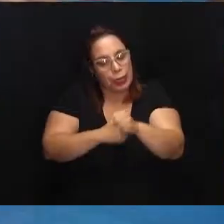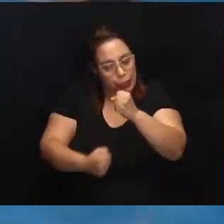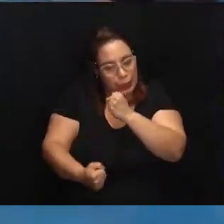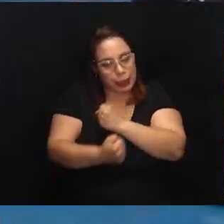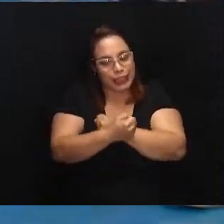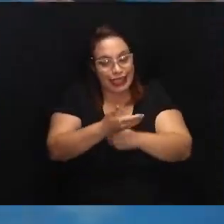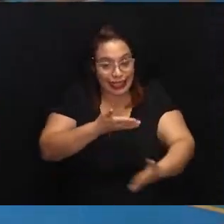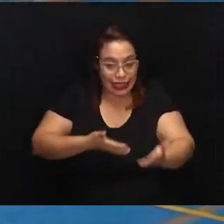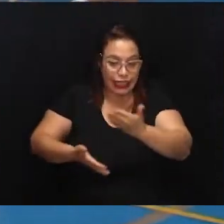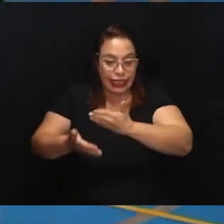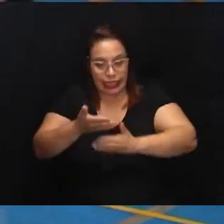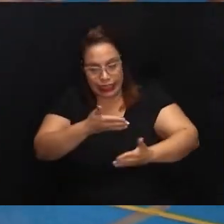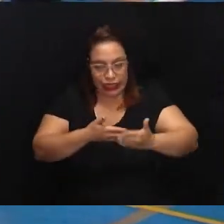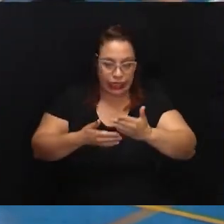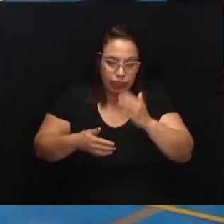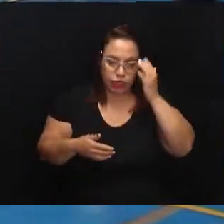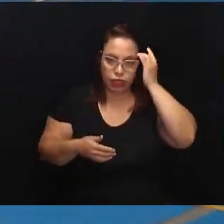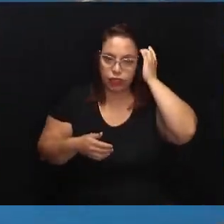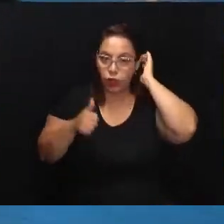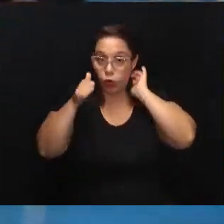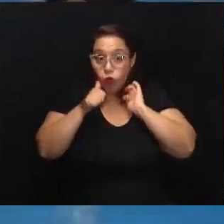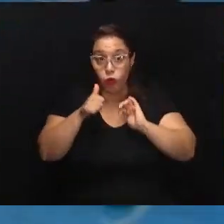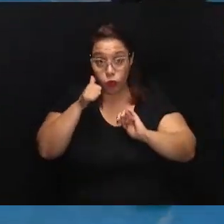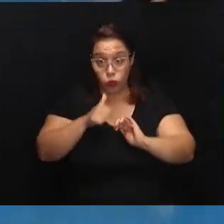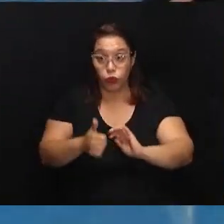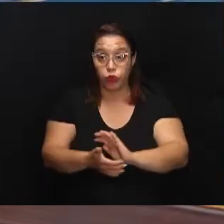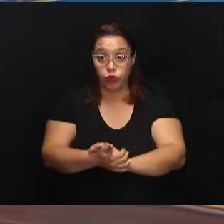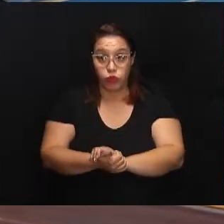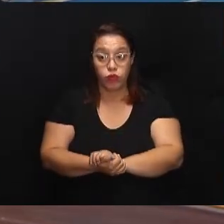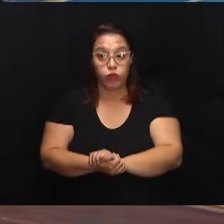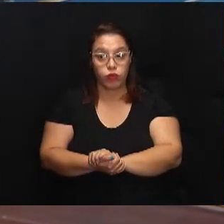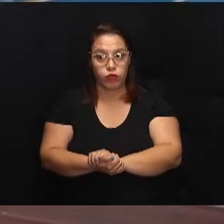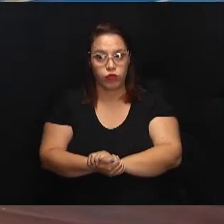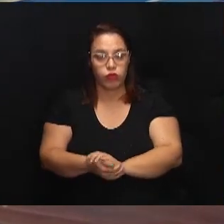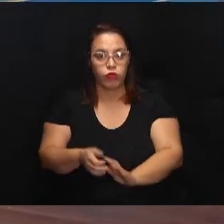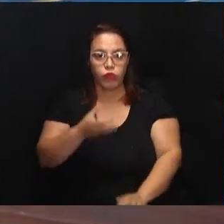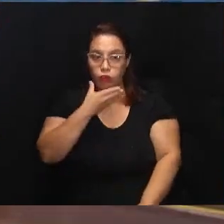muitos recursos defensivos. No feminino existe muitos rallies, no